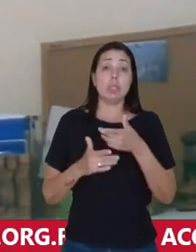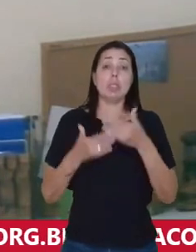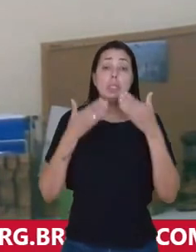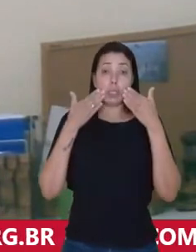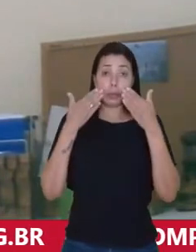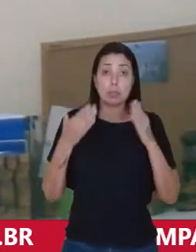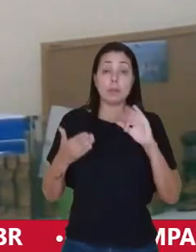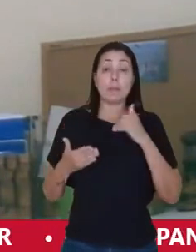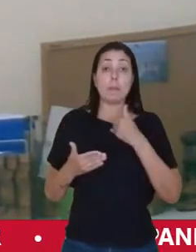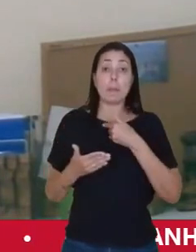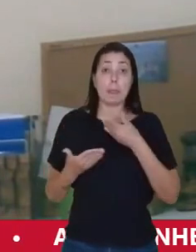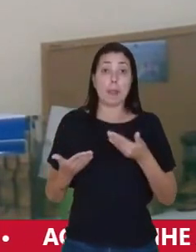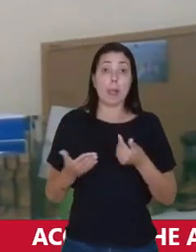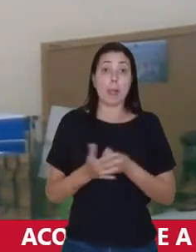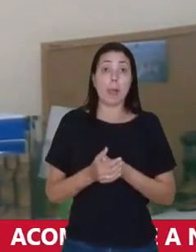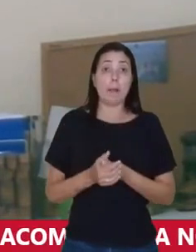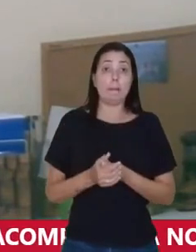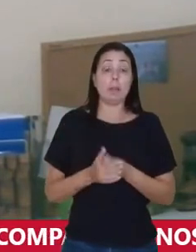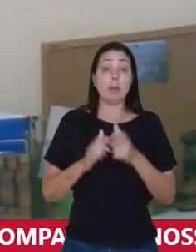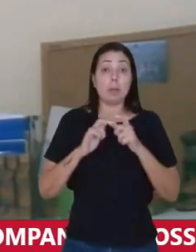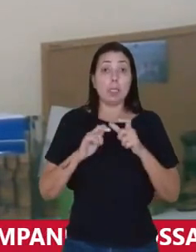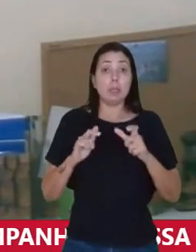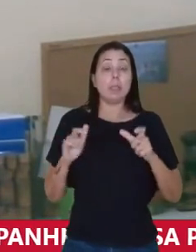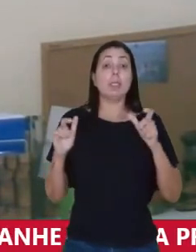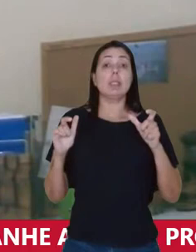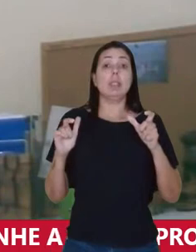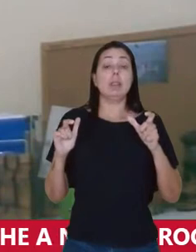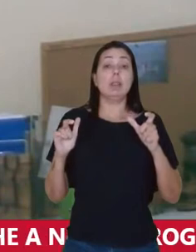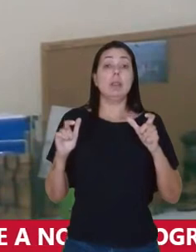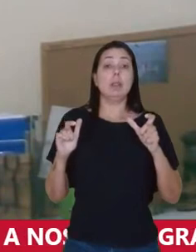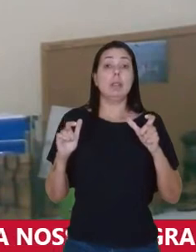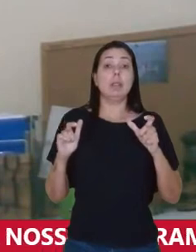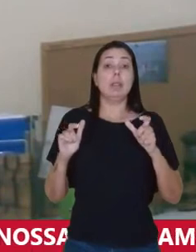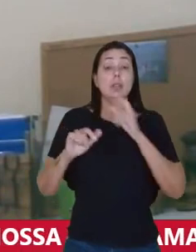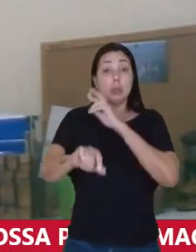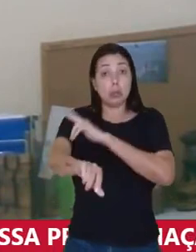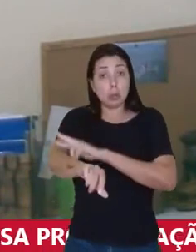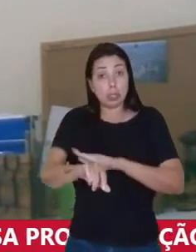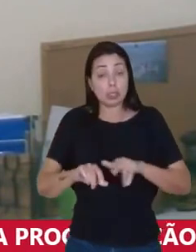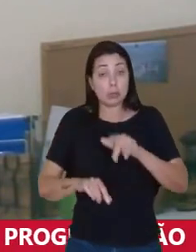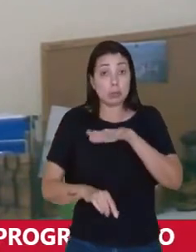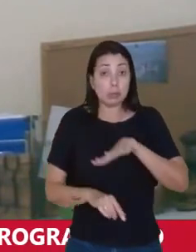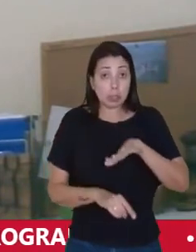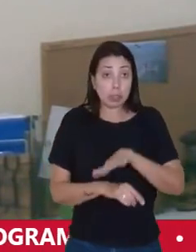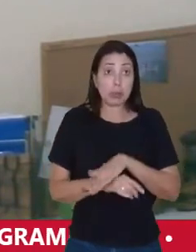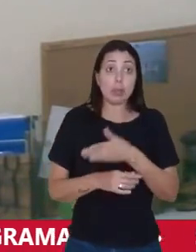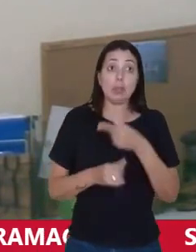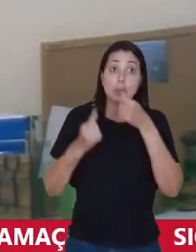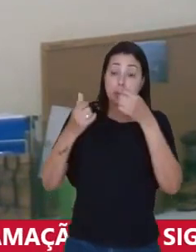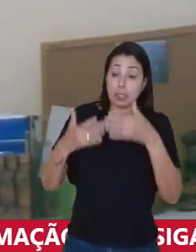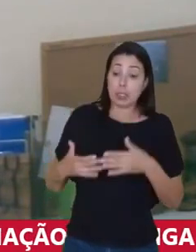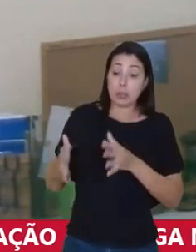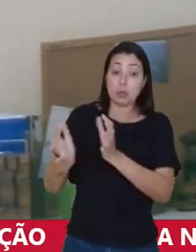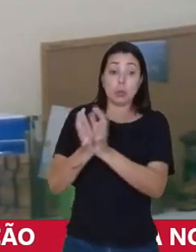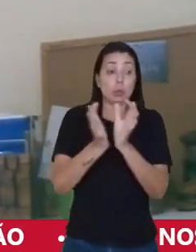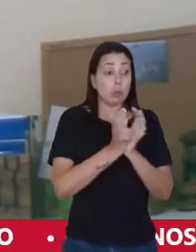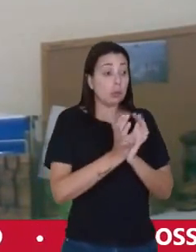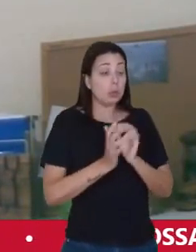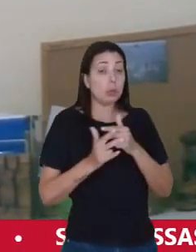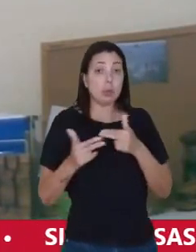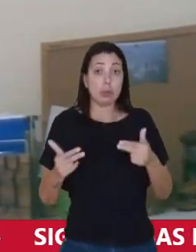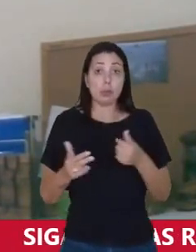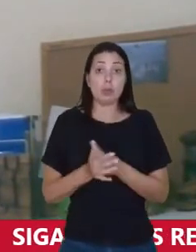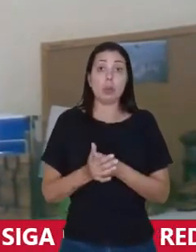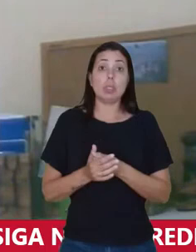apresenta para nós como mais uma dimensão do racismo ambiental. Então nós estamos falando de um conjunto de fenômenos,